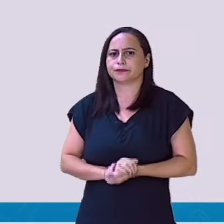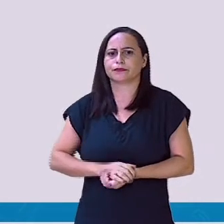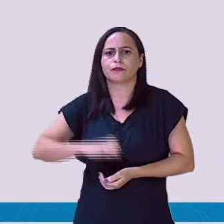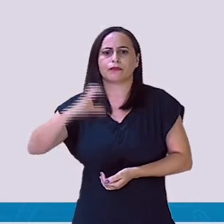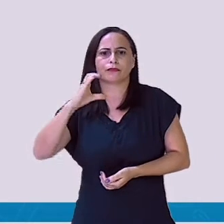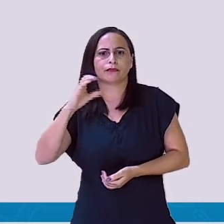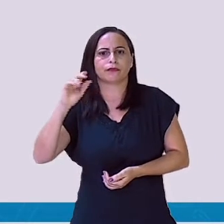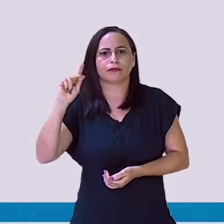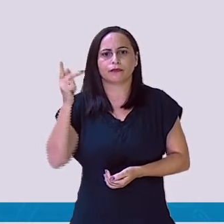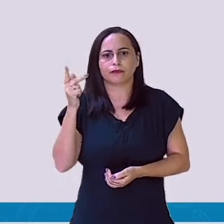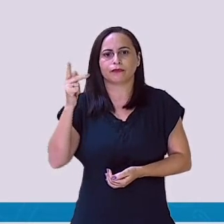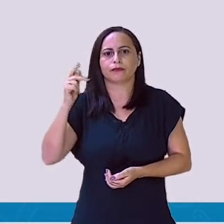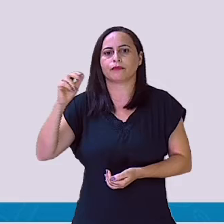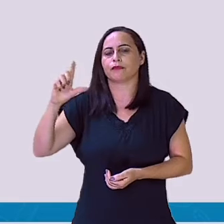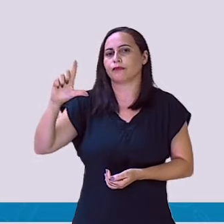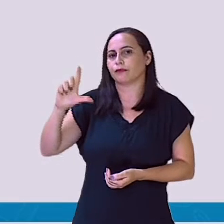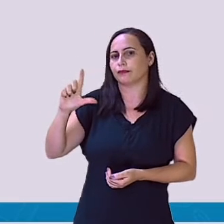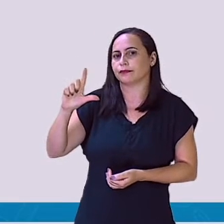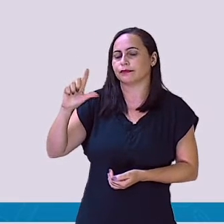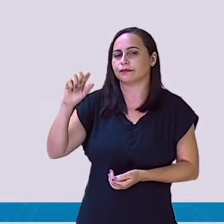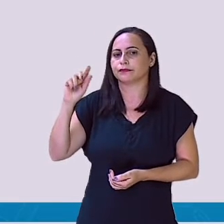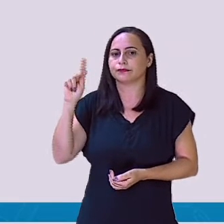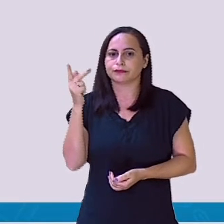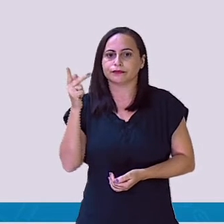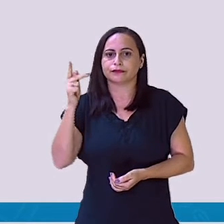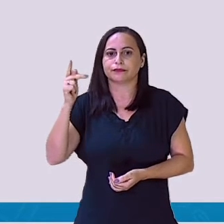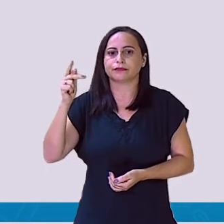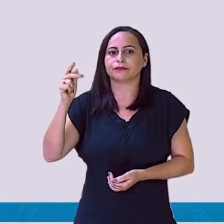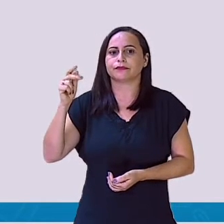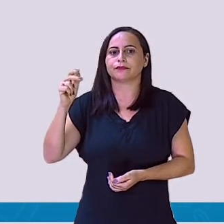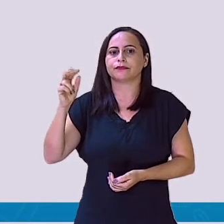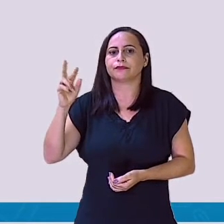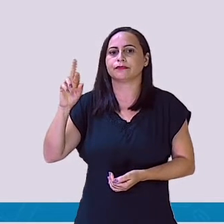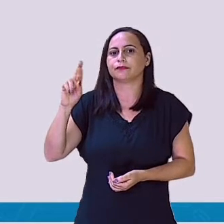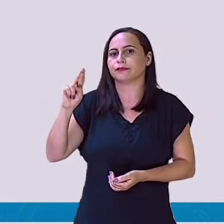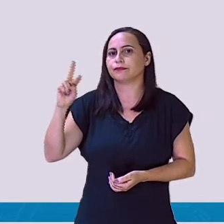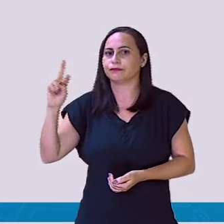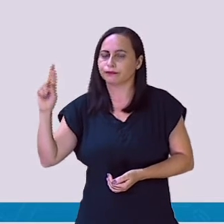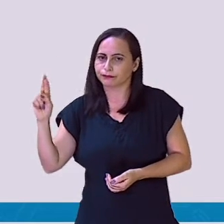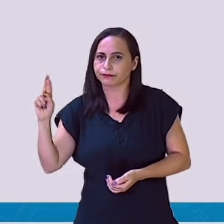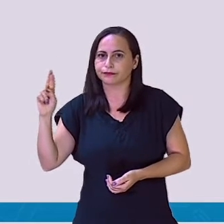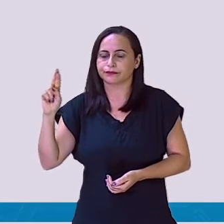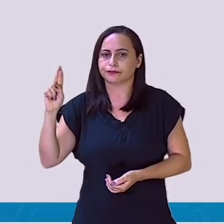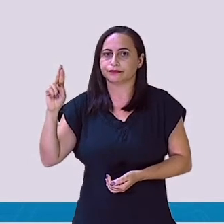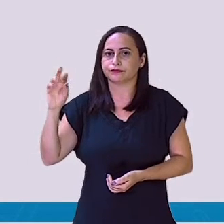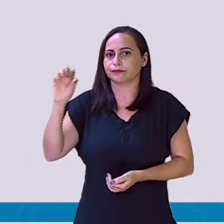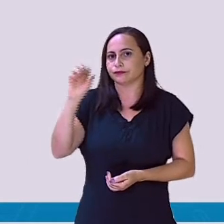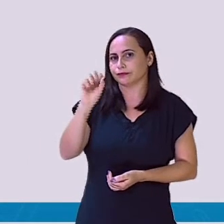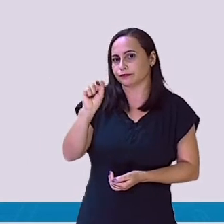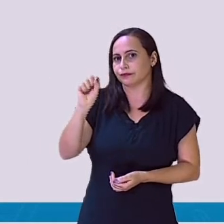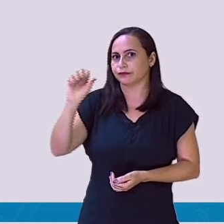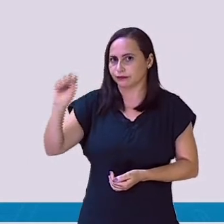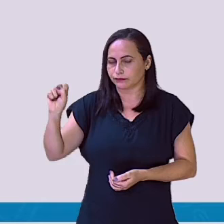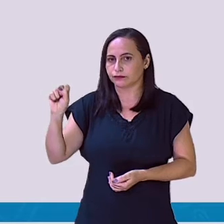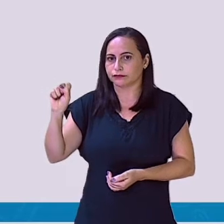CH, LH, NH, RR,